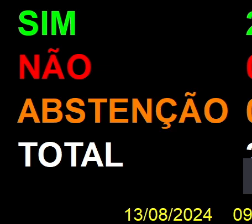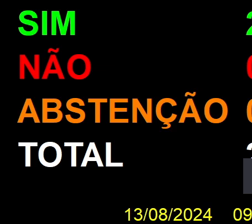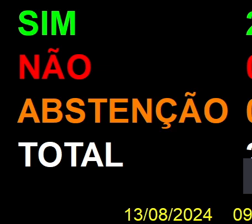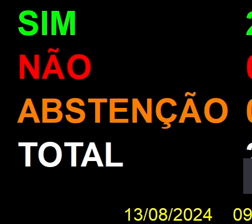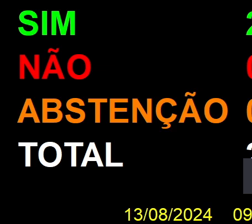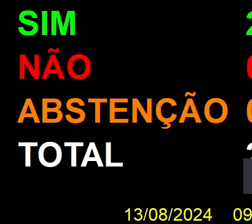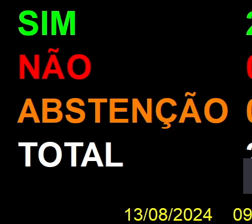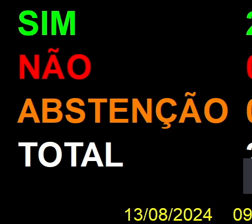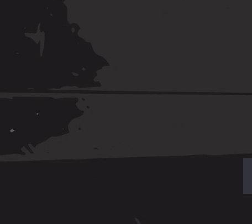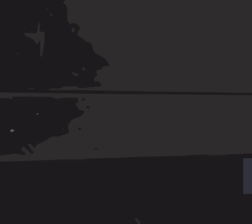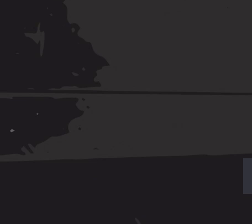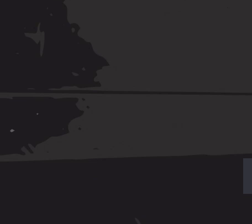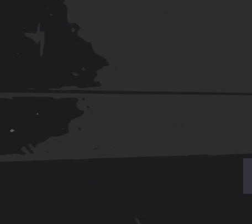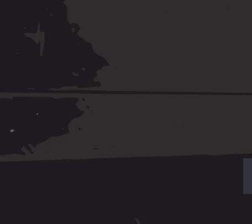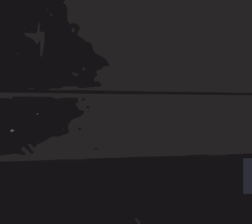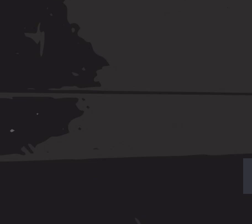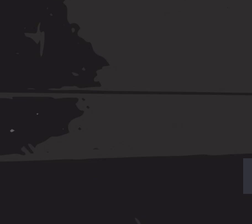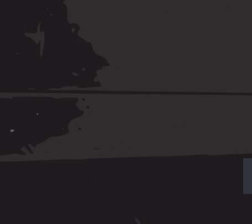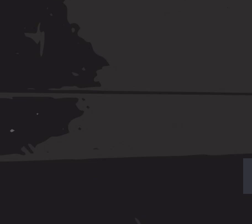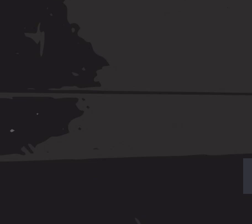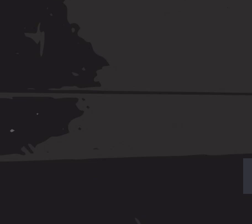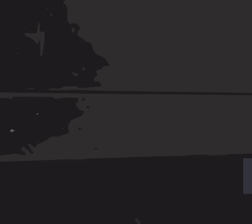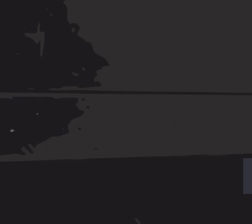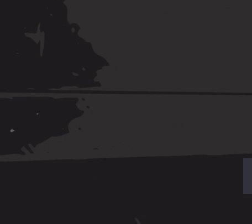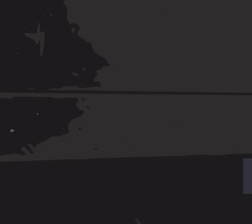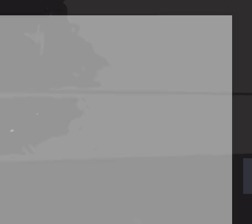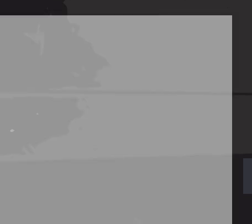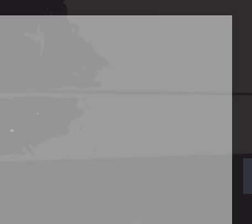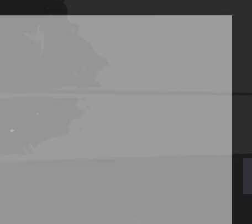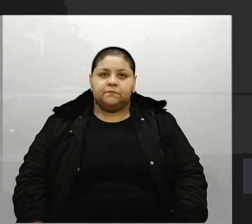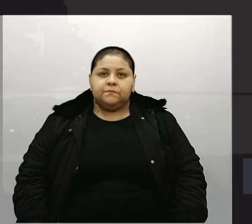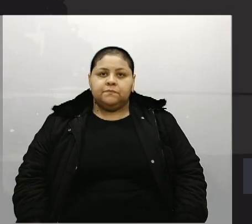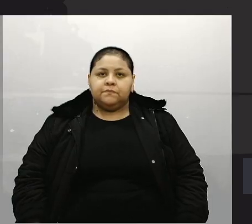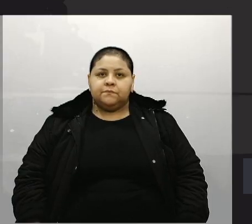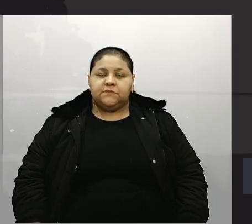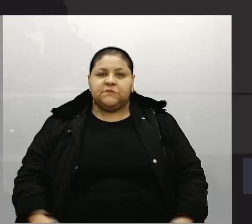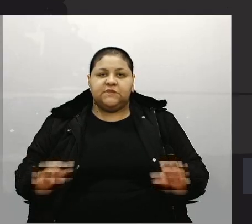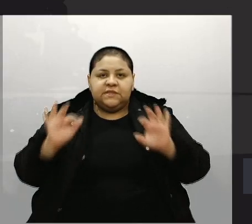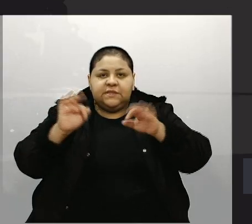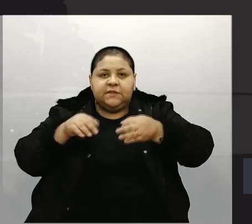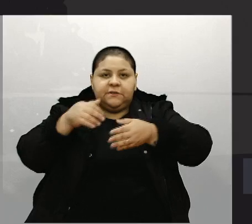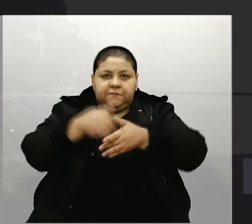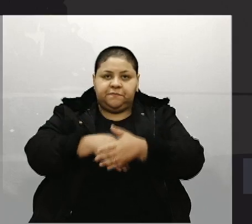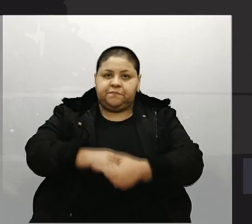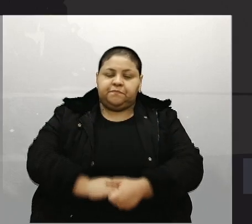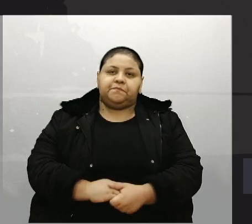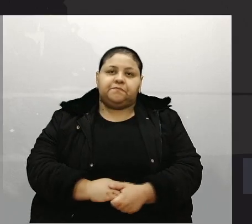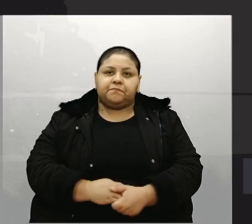Encerrado o registro dos votos, encerrada a votação.